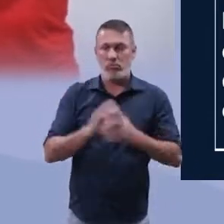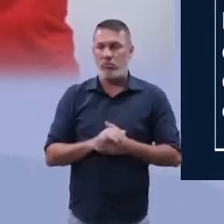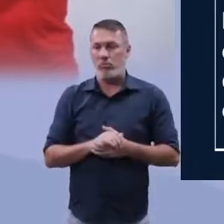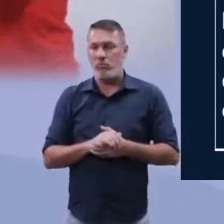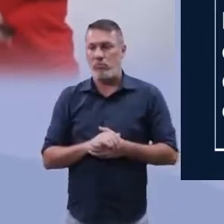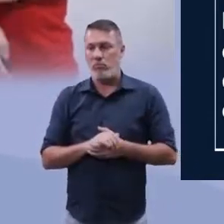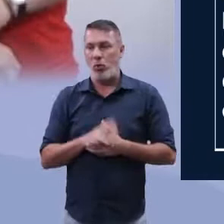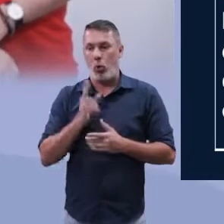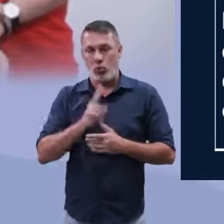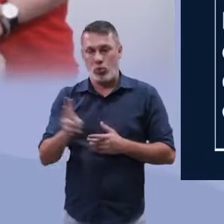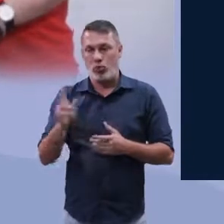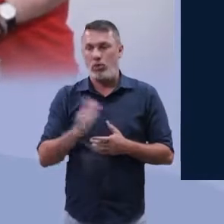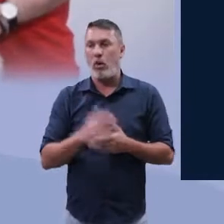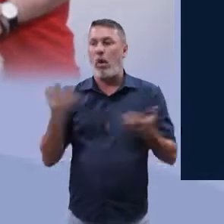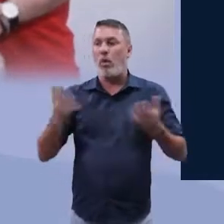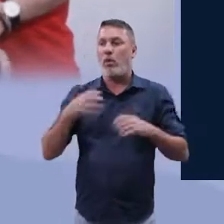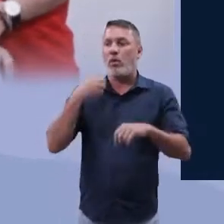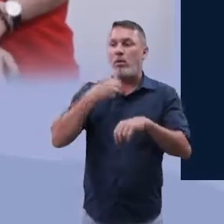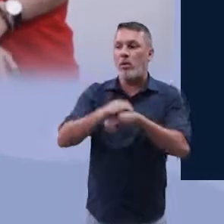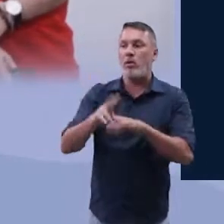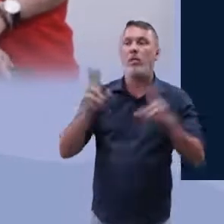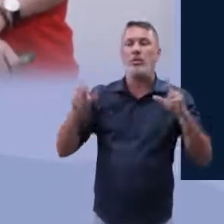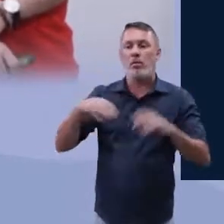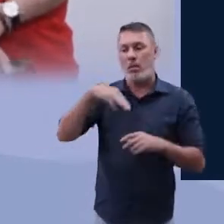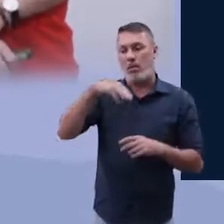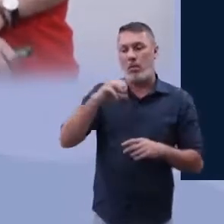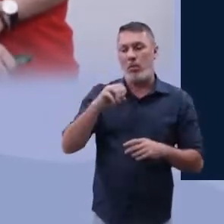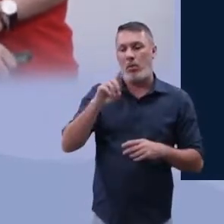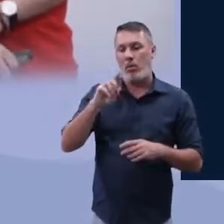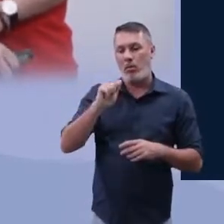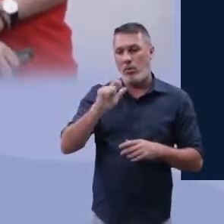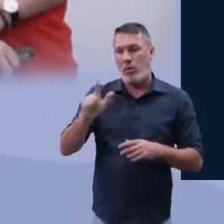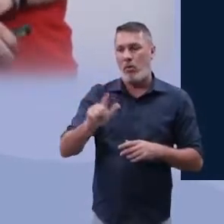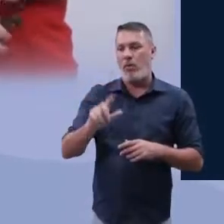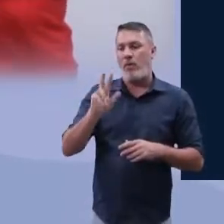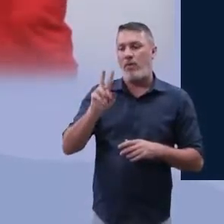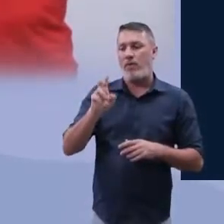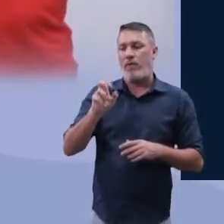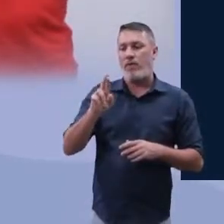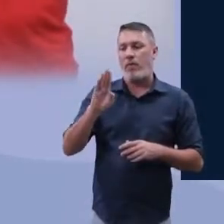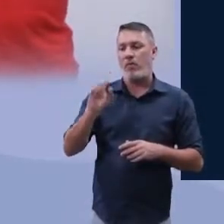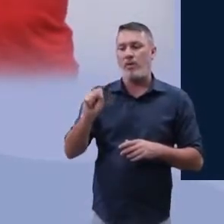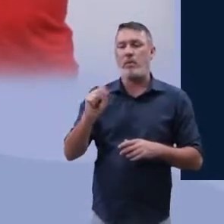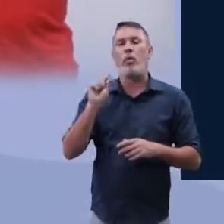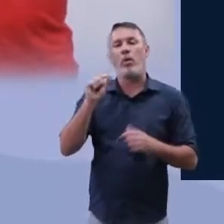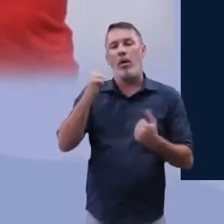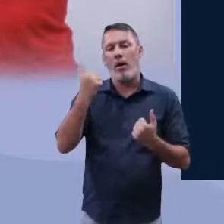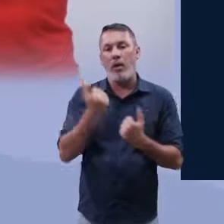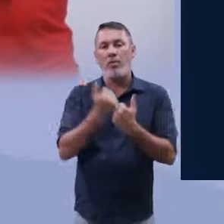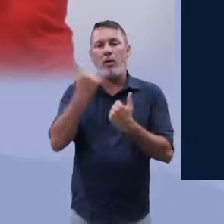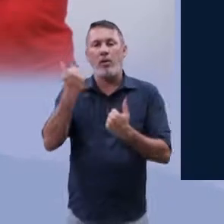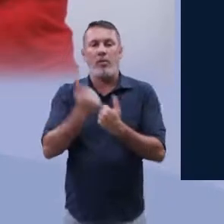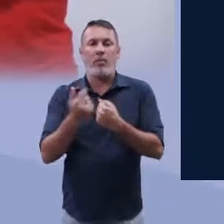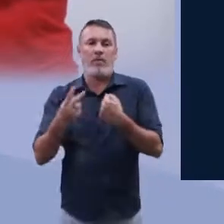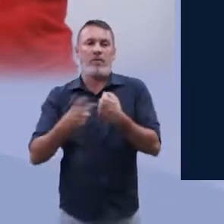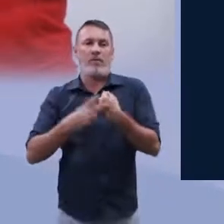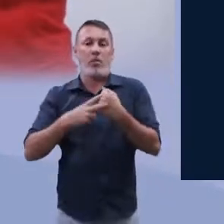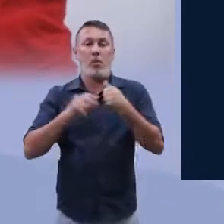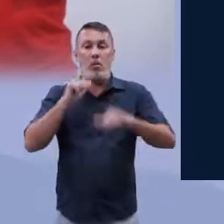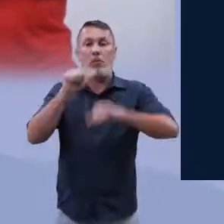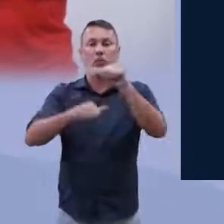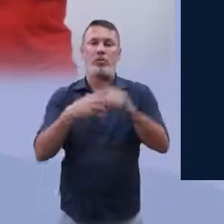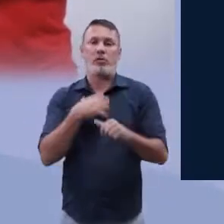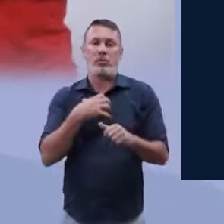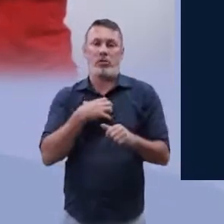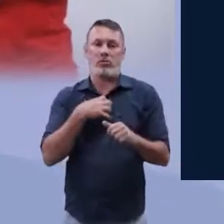Beleza. Então, vamos continuar. Vamos falar de modal verbs, que é uma categoria especial de verbos auxiliares que alteram o sentido